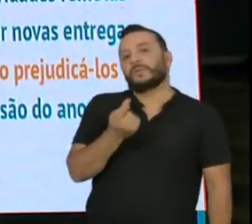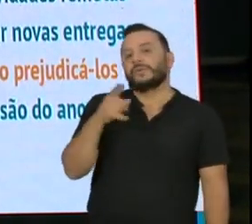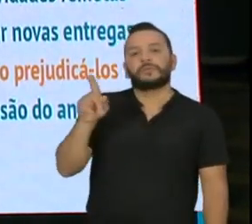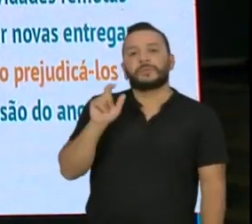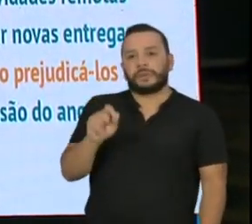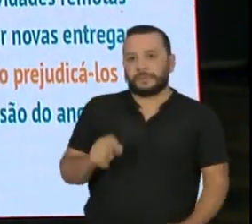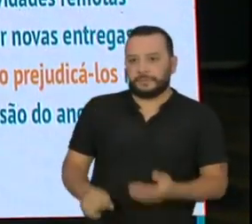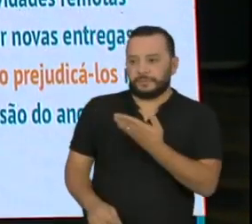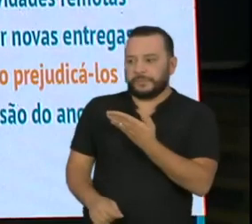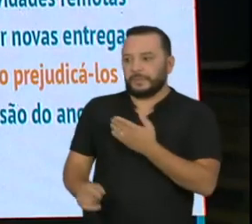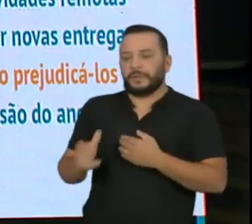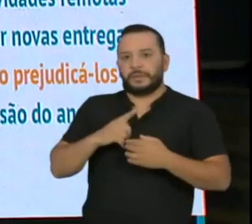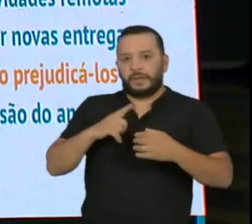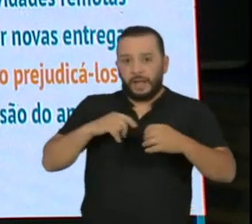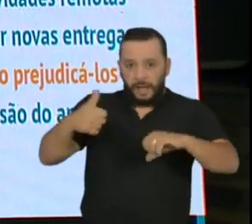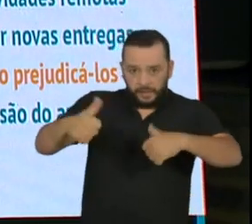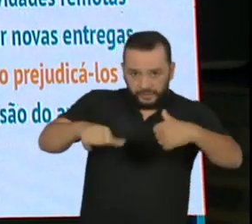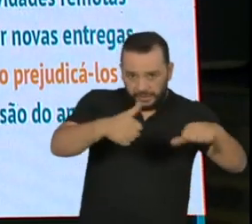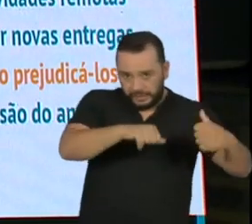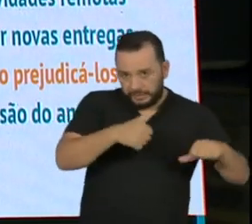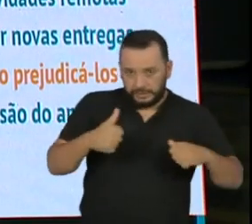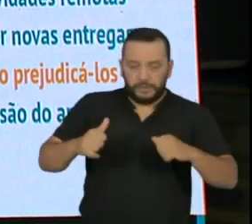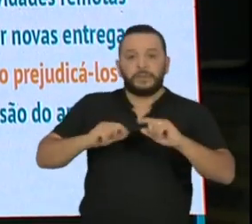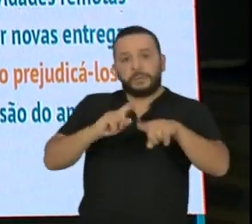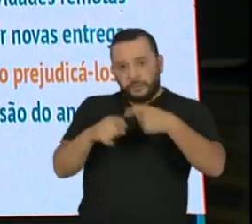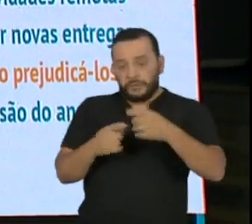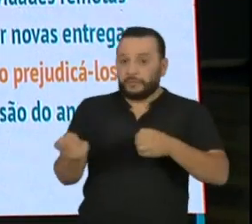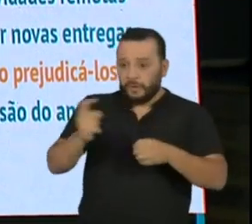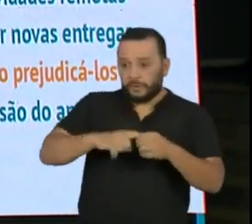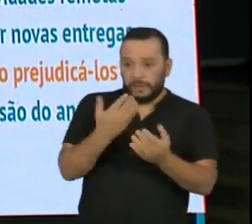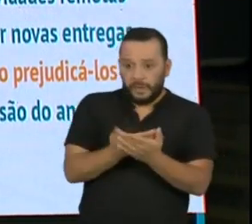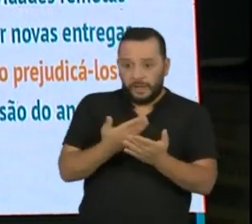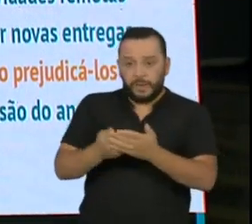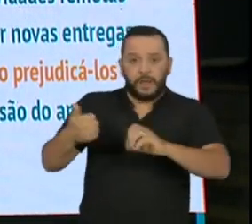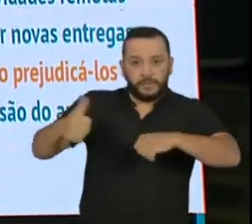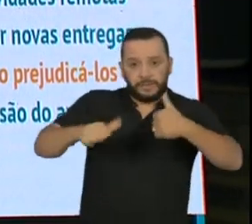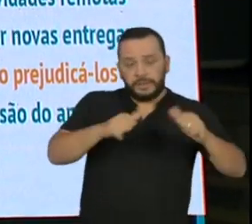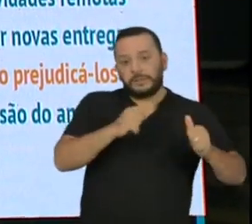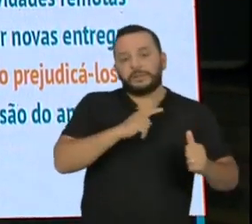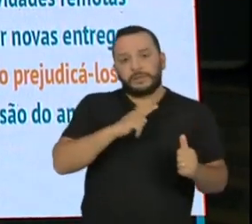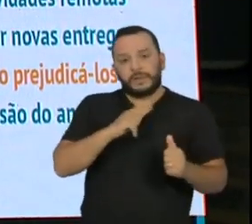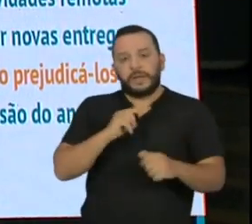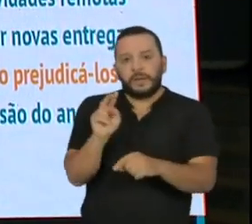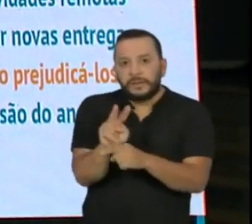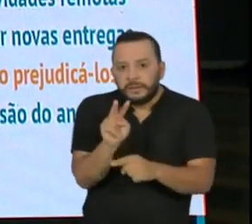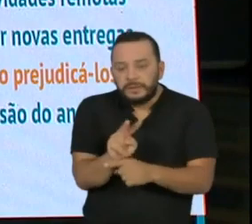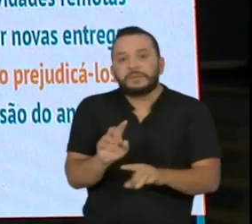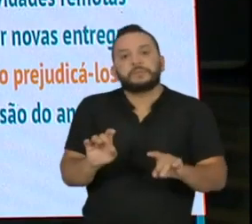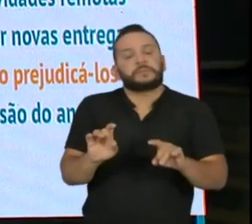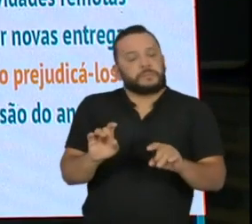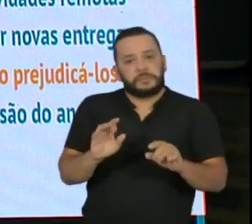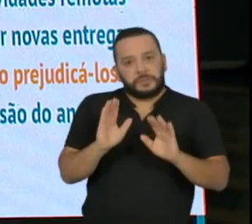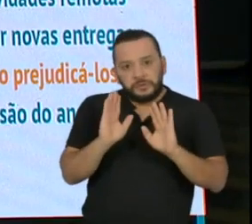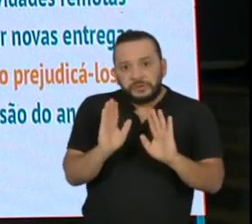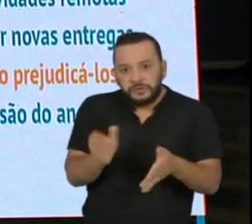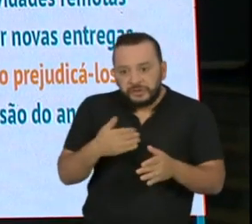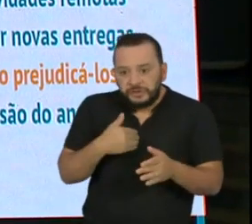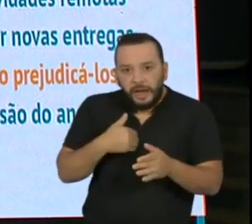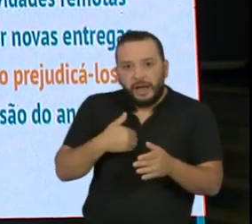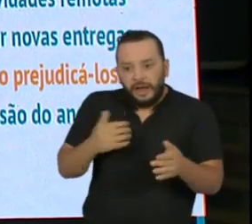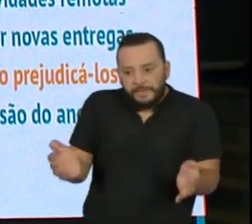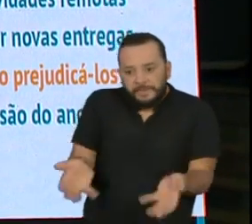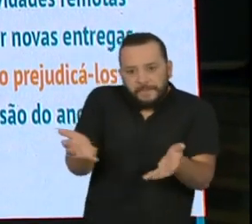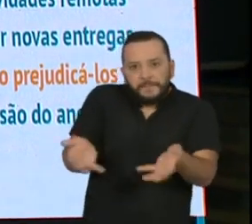nós faremos uma avaliação diagnóstica no retorno, nós teremos um acolhimento muito especial para recuperar o clima escolar, avaliar a